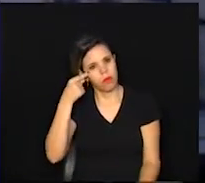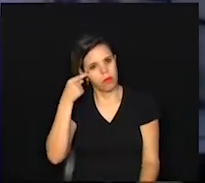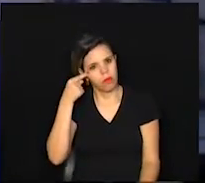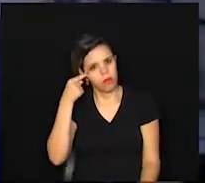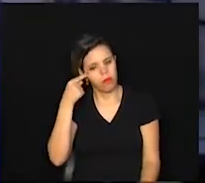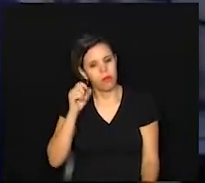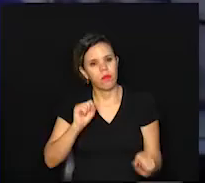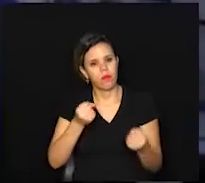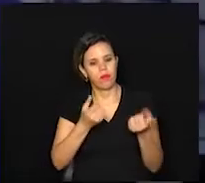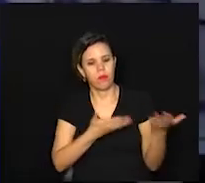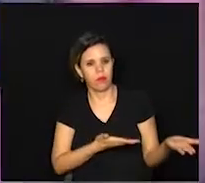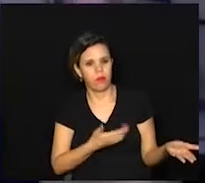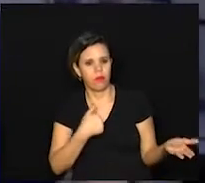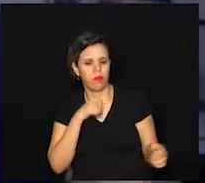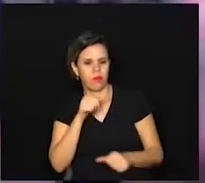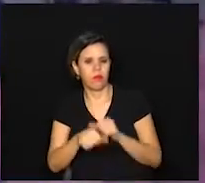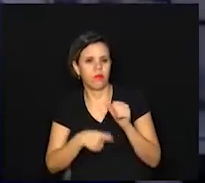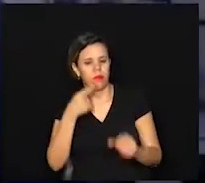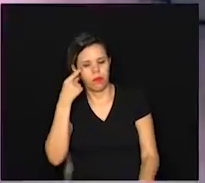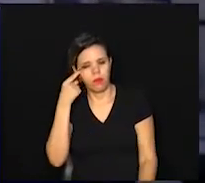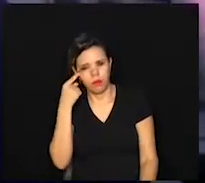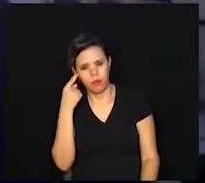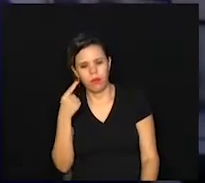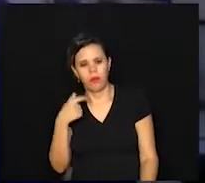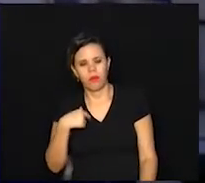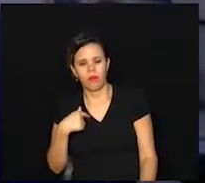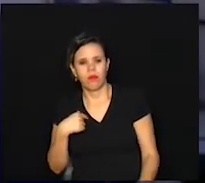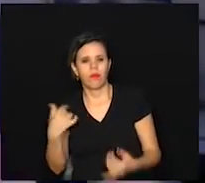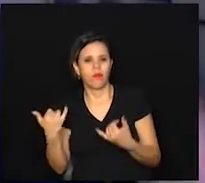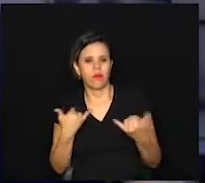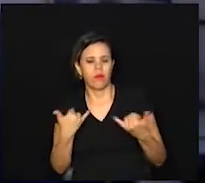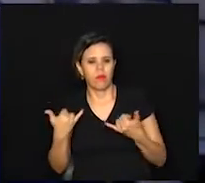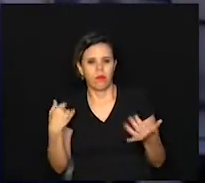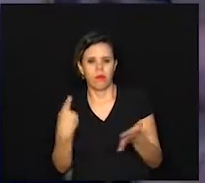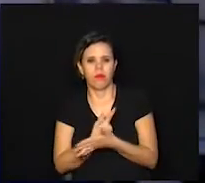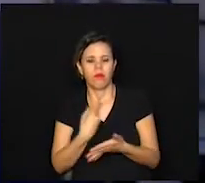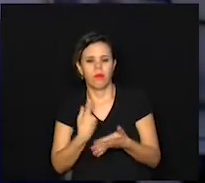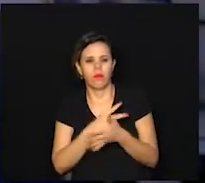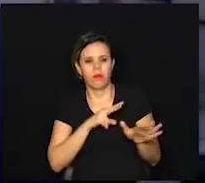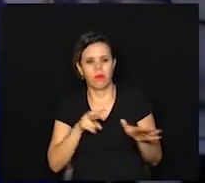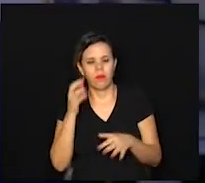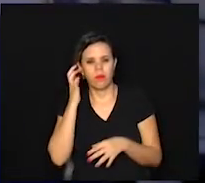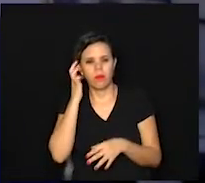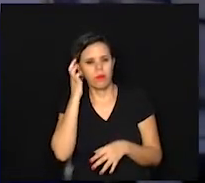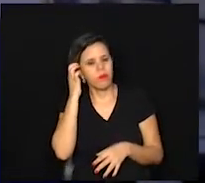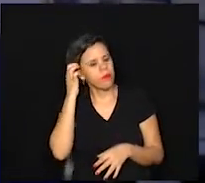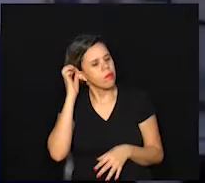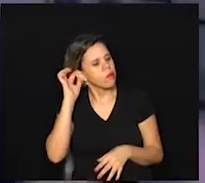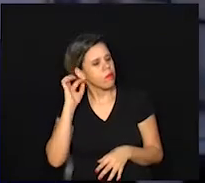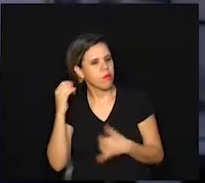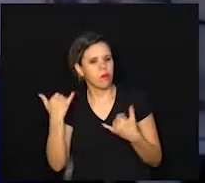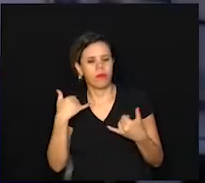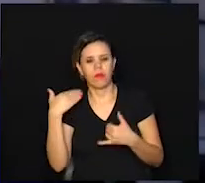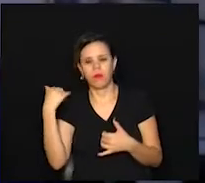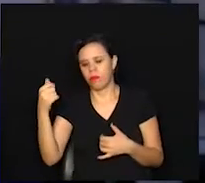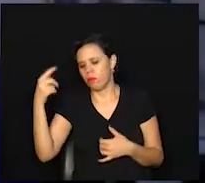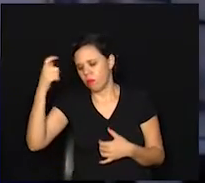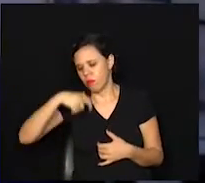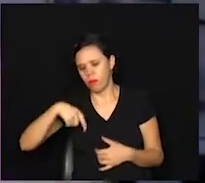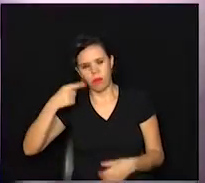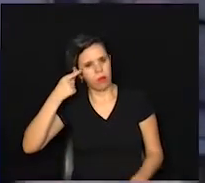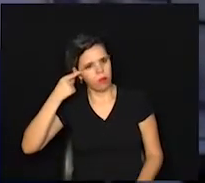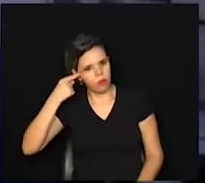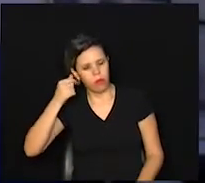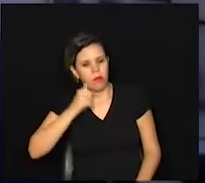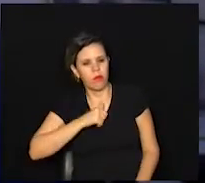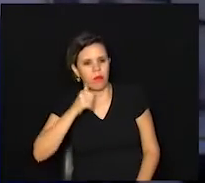defende isso, mas eu virei, porque assim, né, eu fui abordado semana passada, me chamaram de Dória, né, porque uma mulher